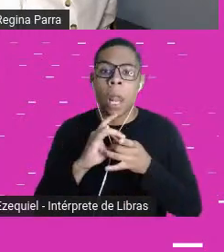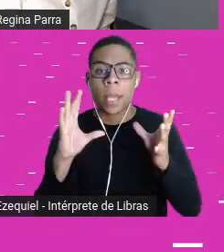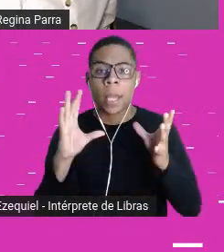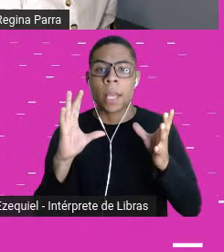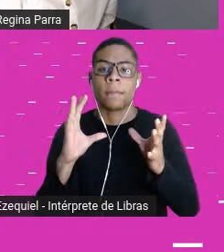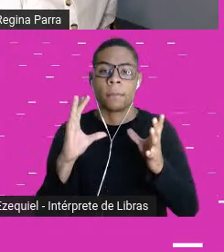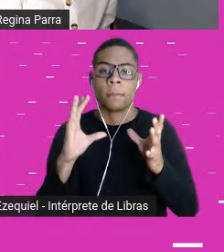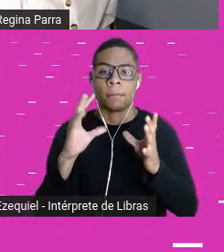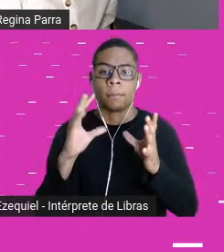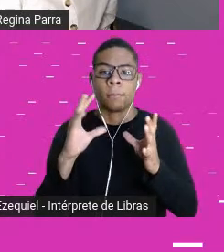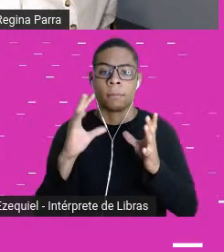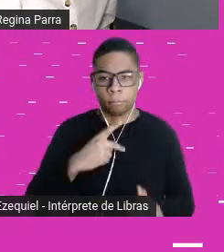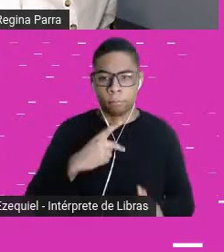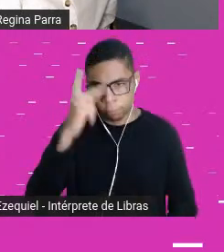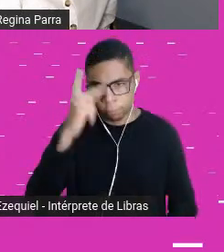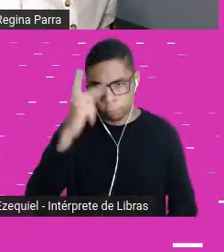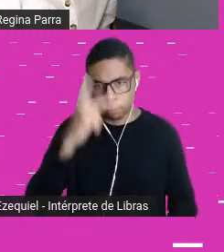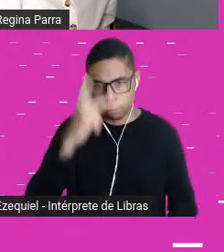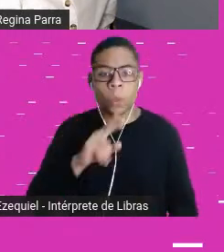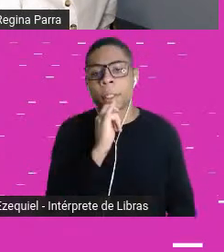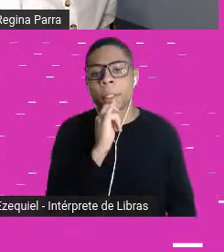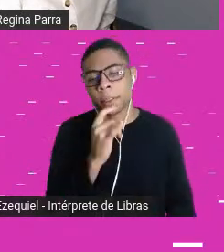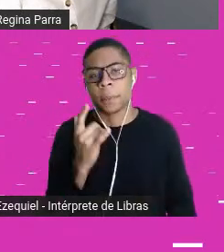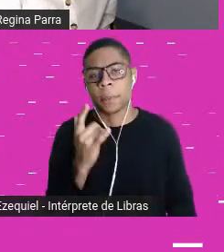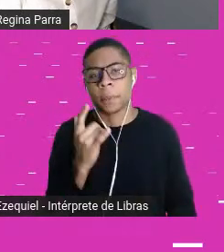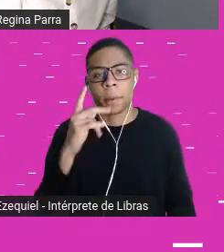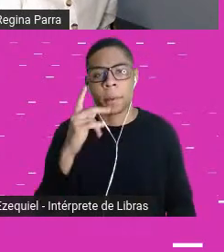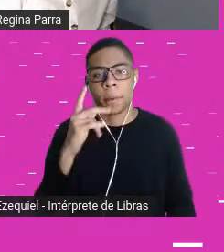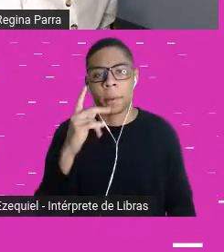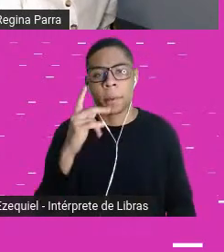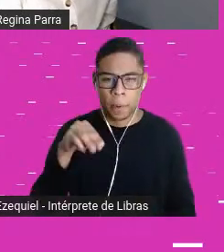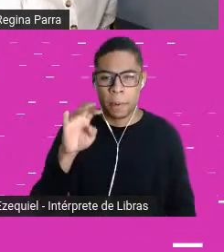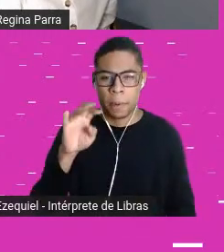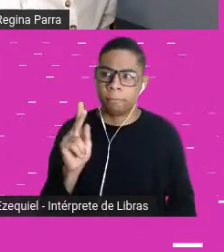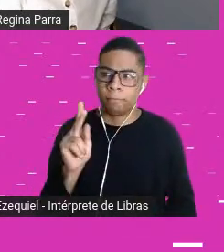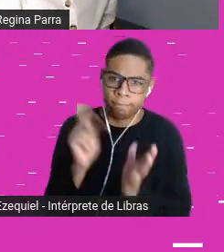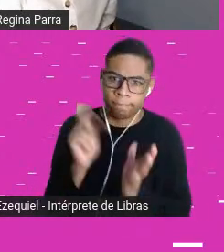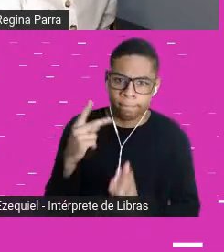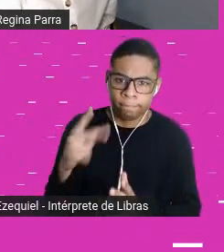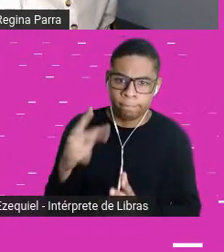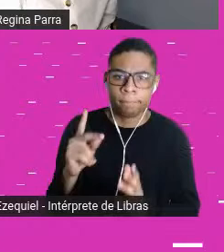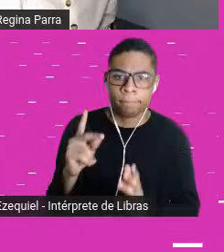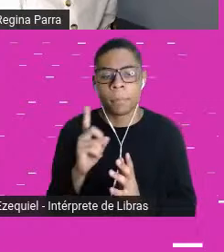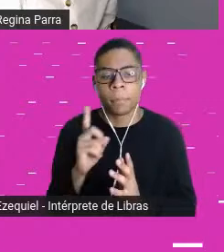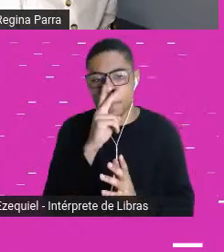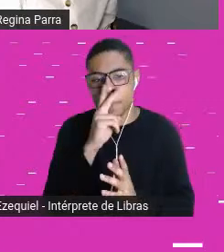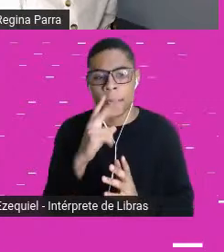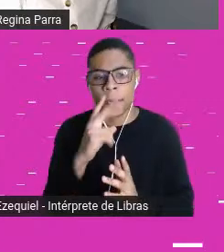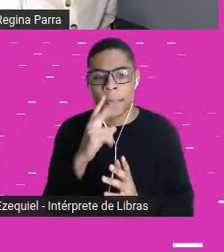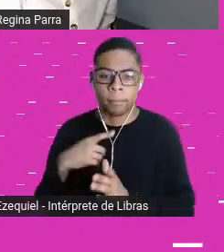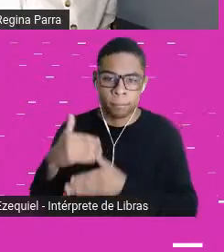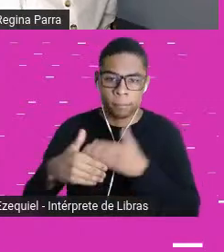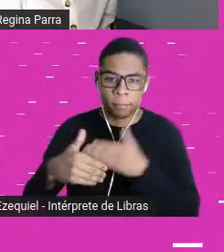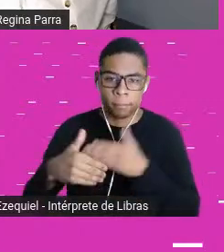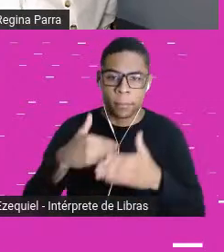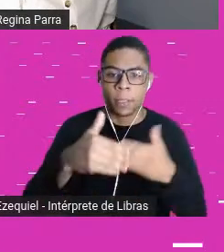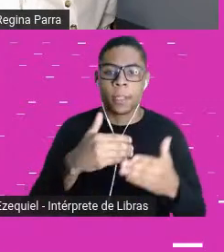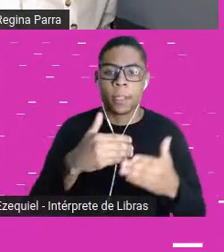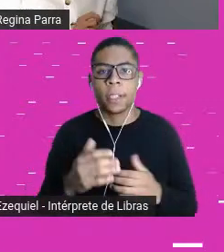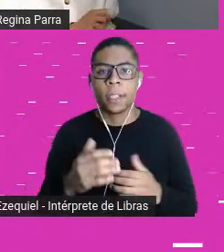coisa do Prometeu exatamente, com o que vinha, com essa... Eu não tinha